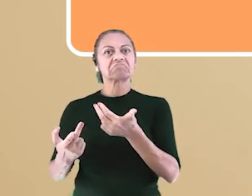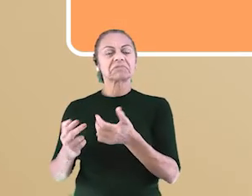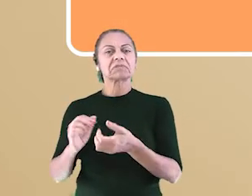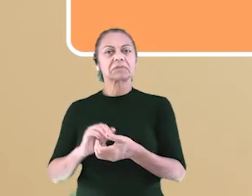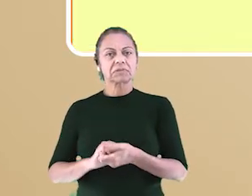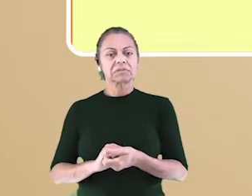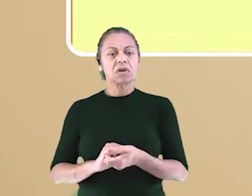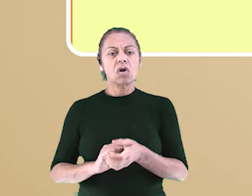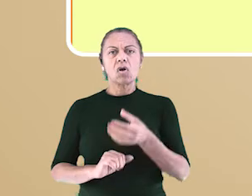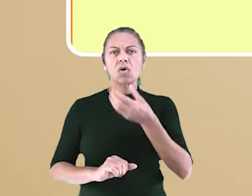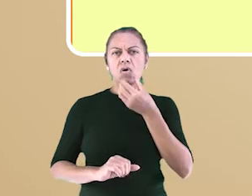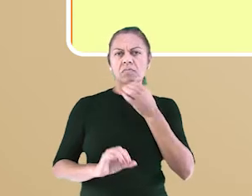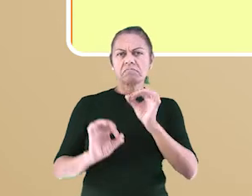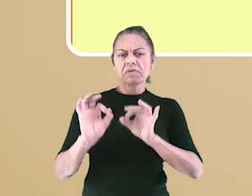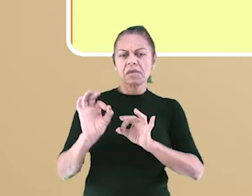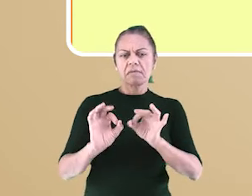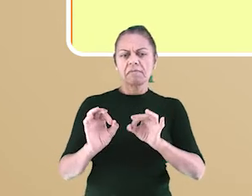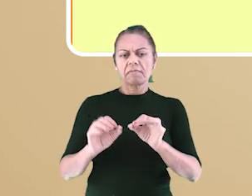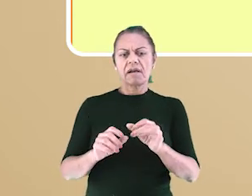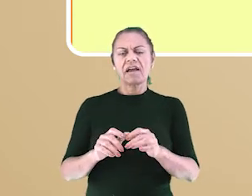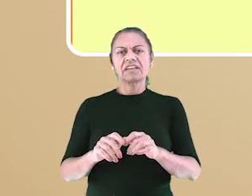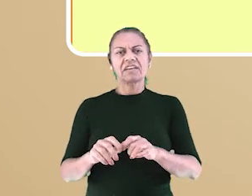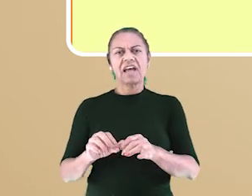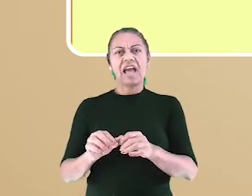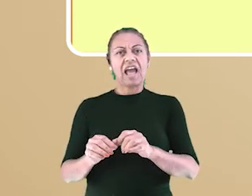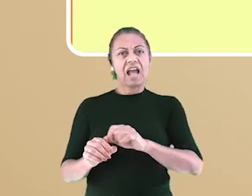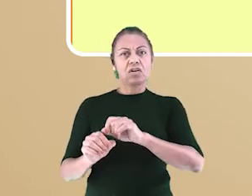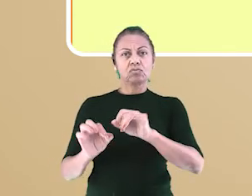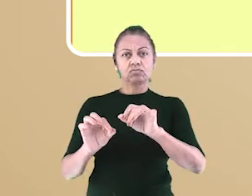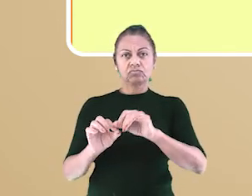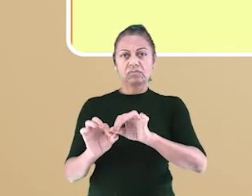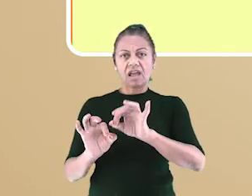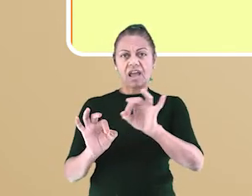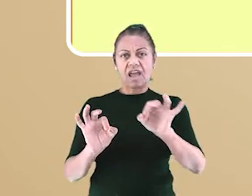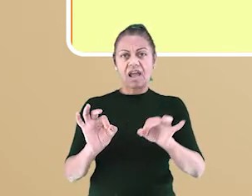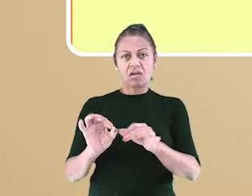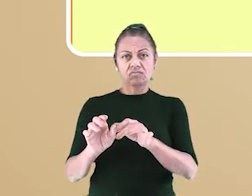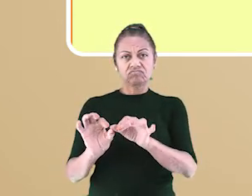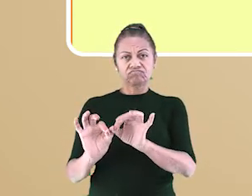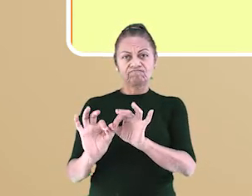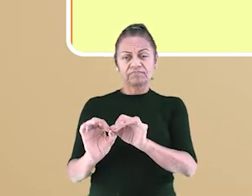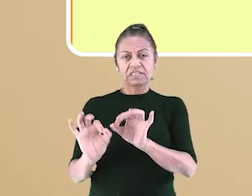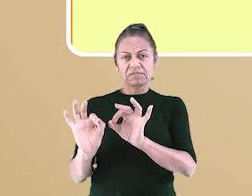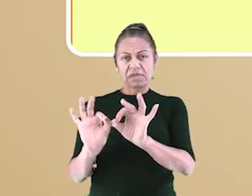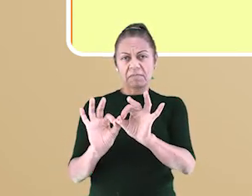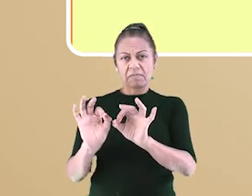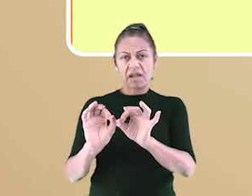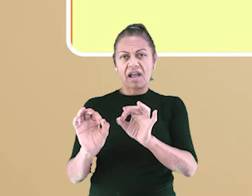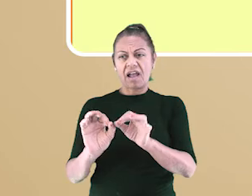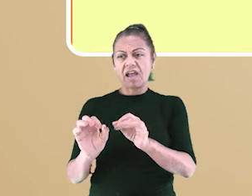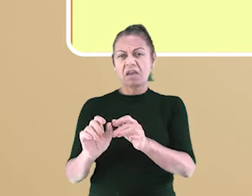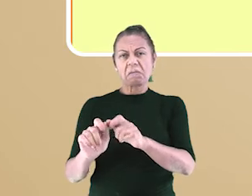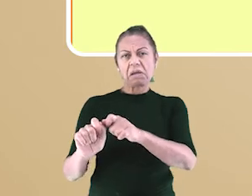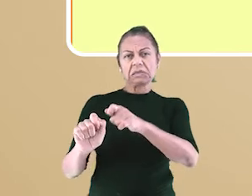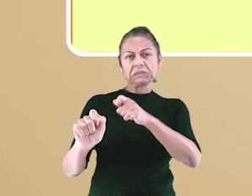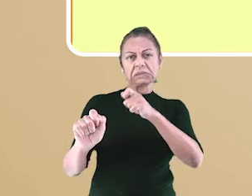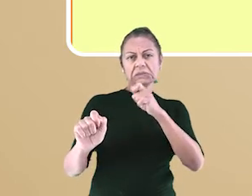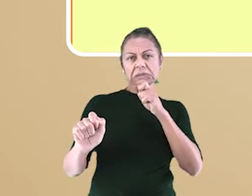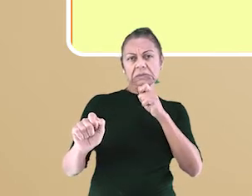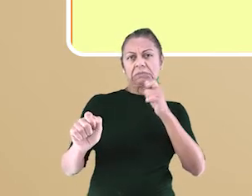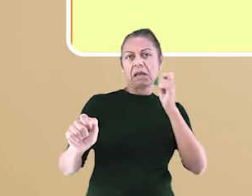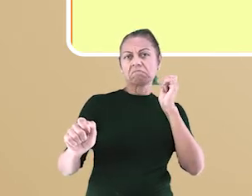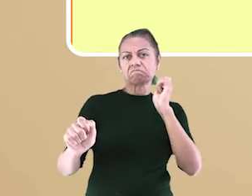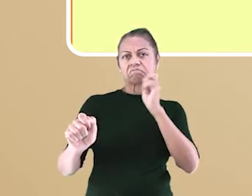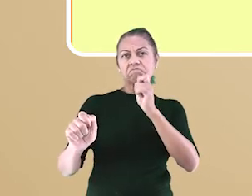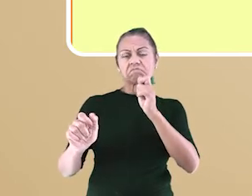pesca. Entre os arauetés, isso não é muito diferente. Os homens possuem seus arcos usados para caçar, e